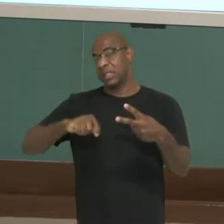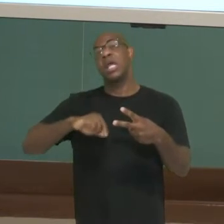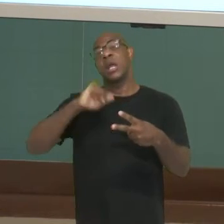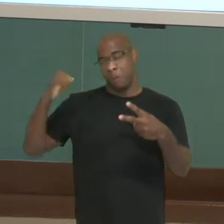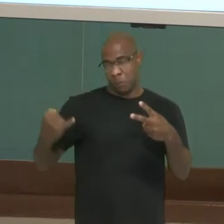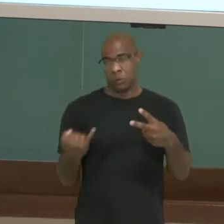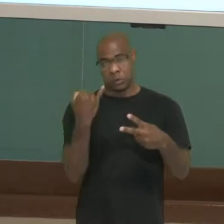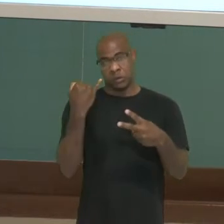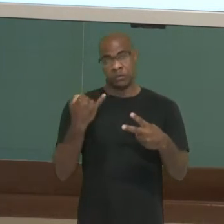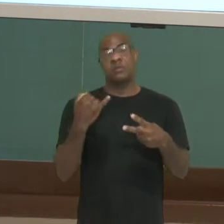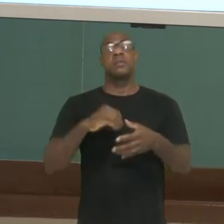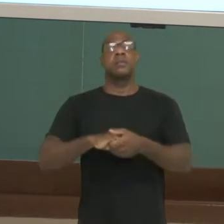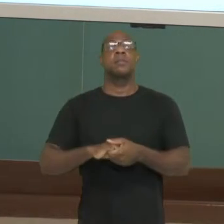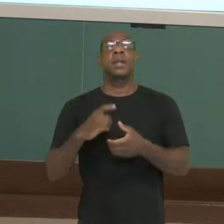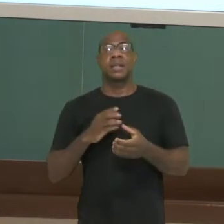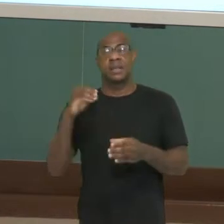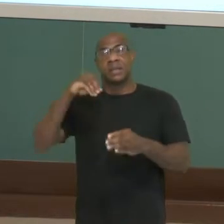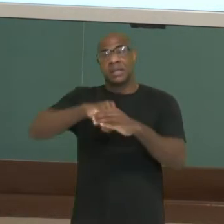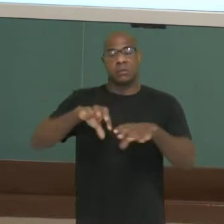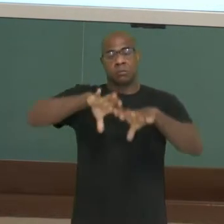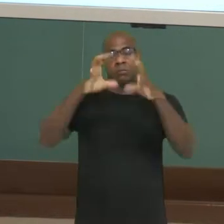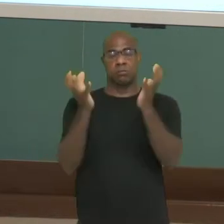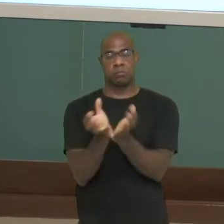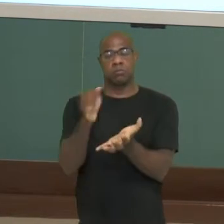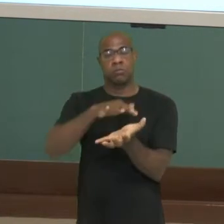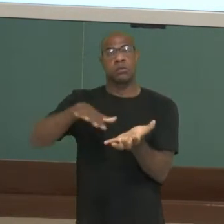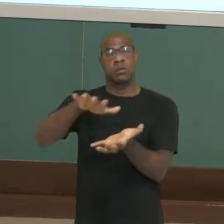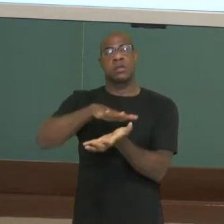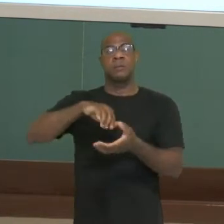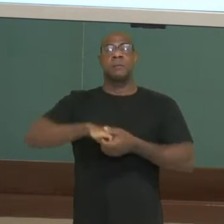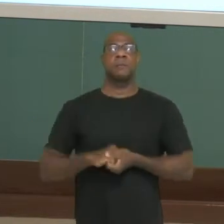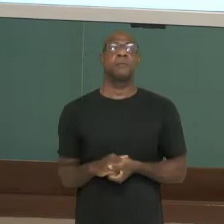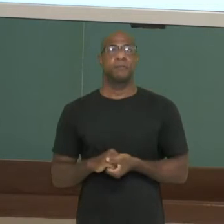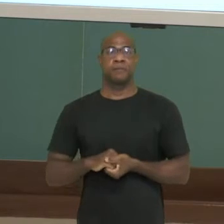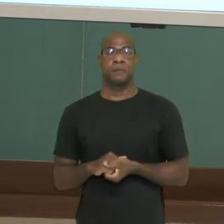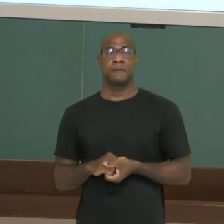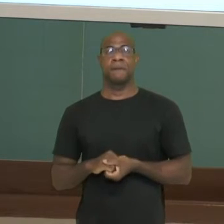abióticos, para compor todo esse ecossistema.